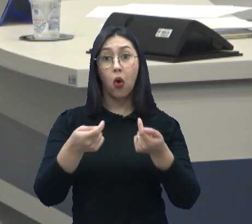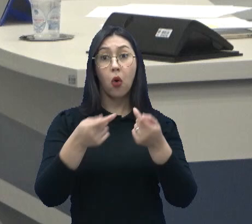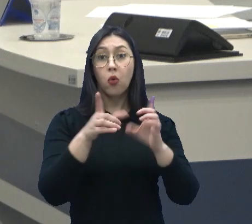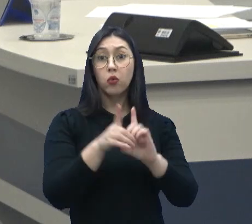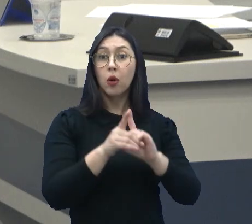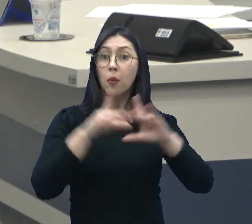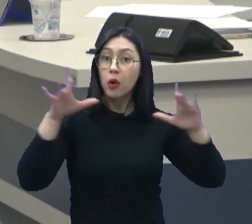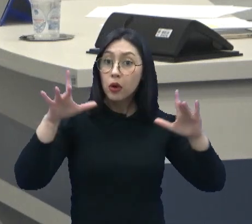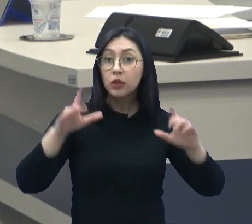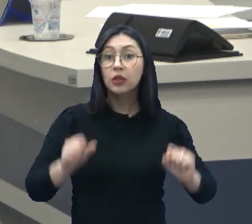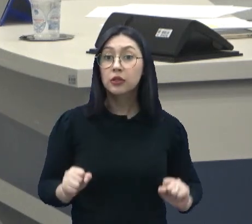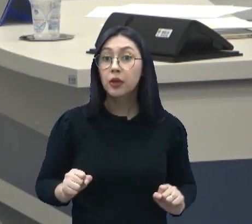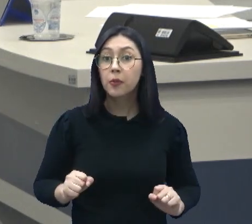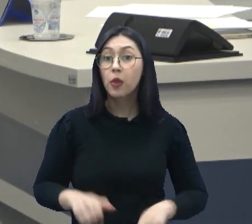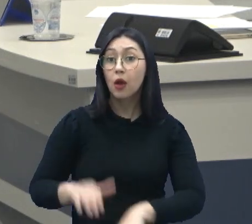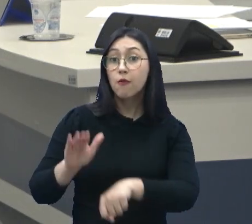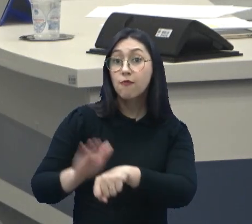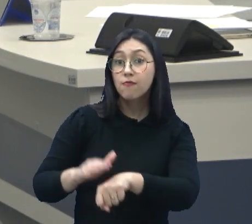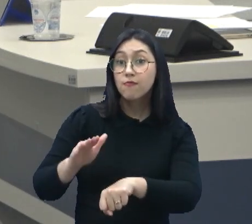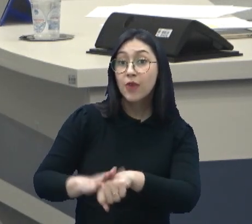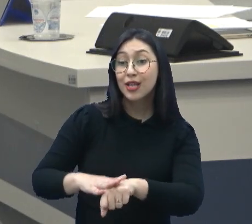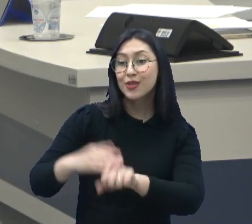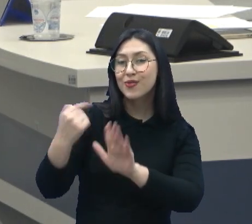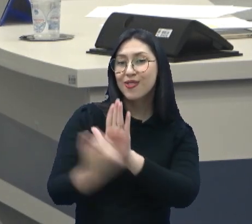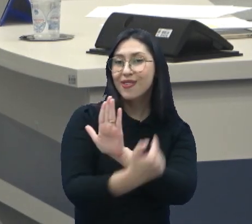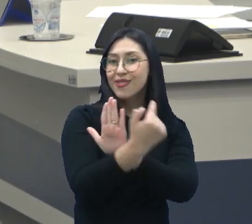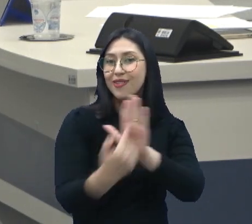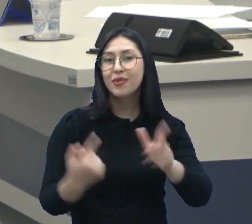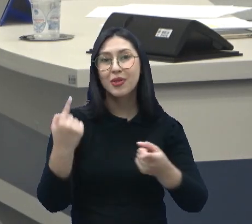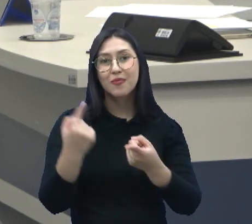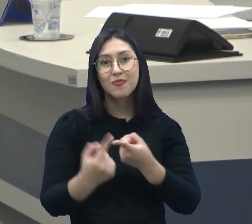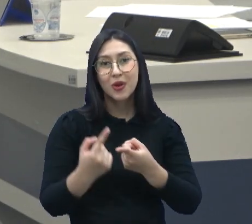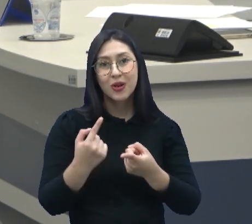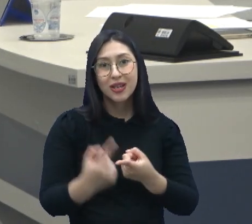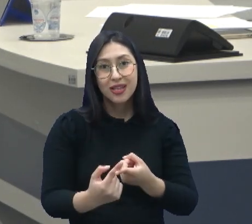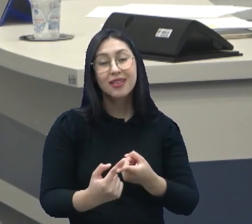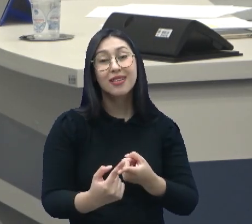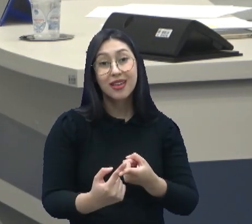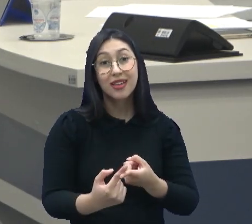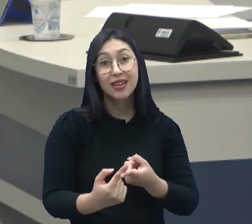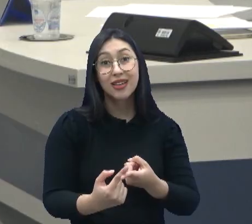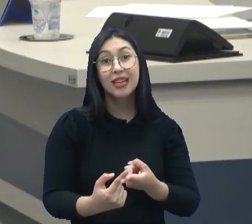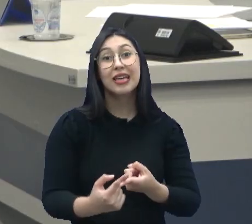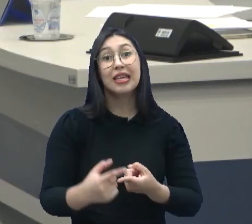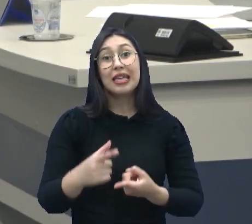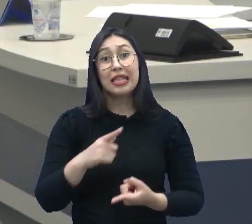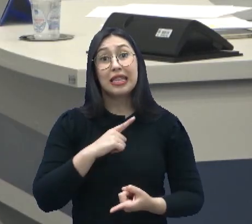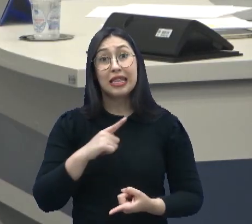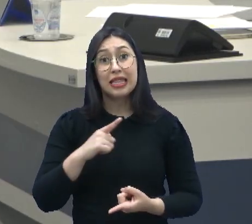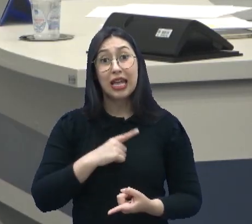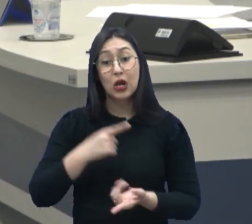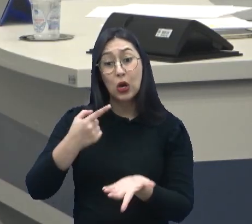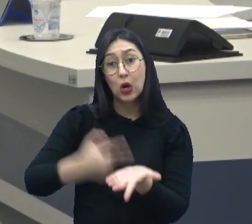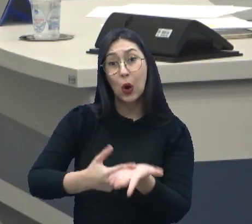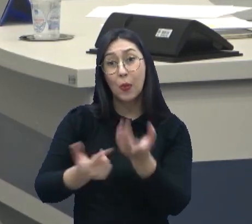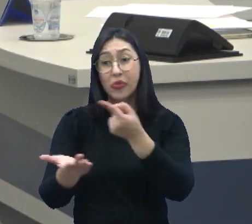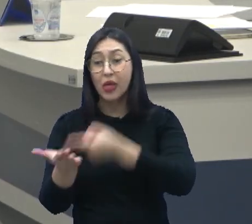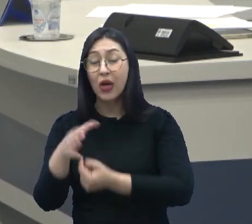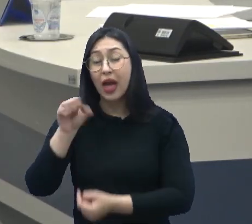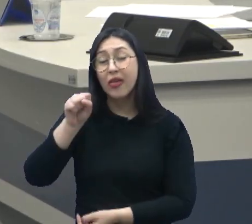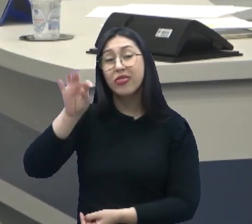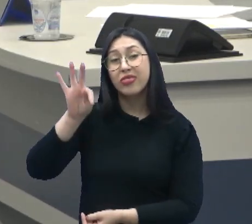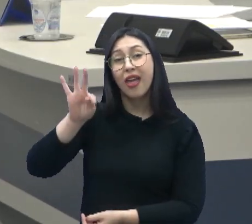ocidentais, faz essa sanção por conta do recrudescimento do regime do consórcio PT-STF